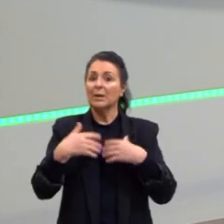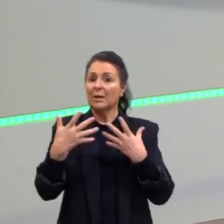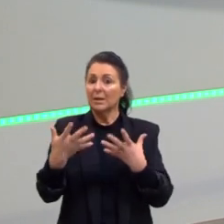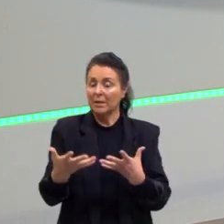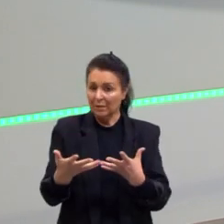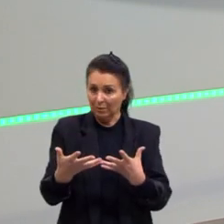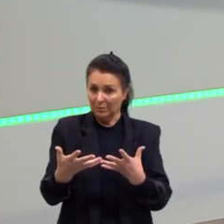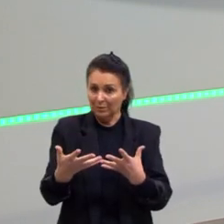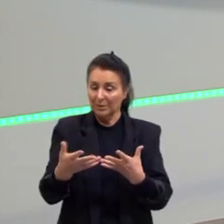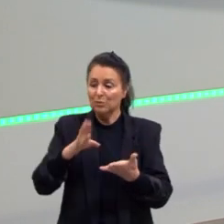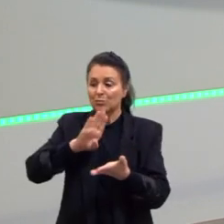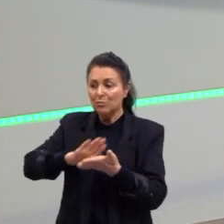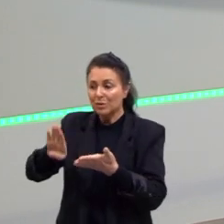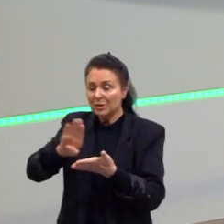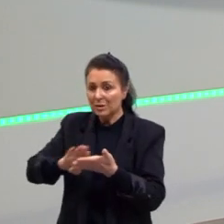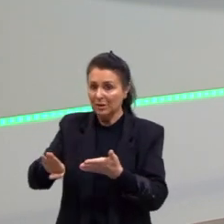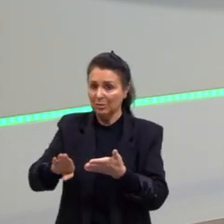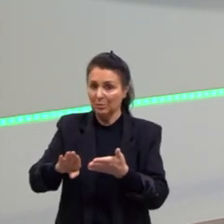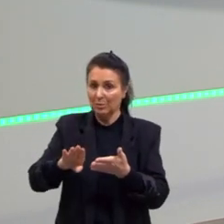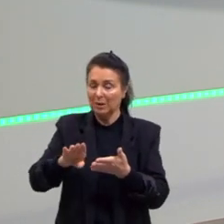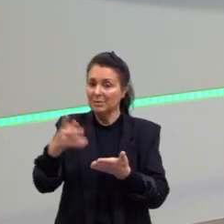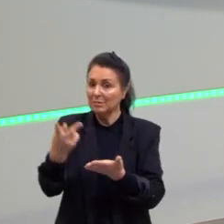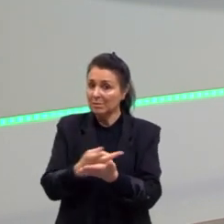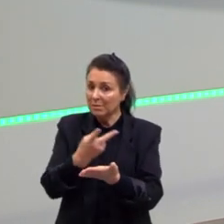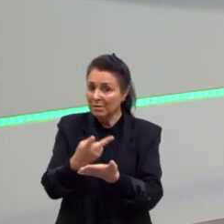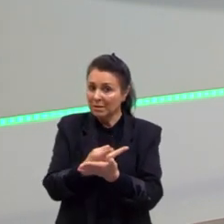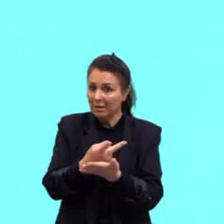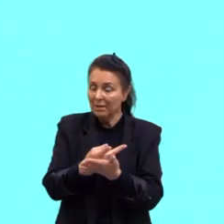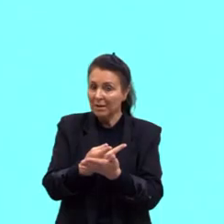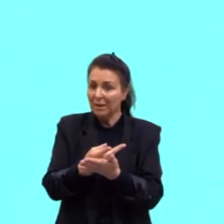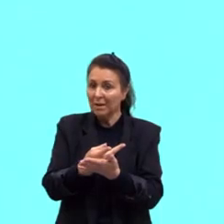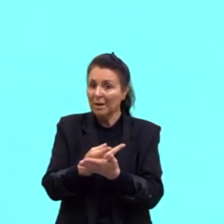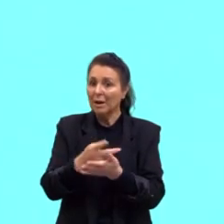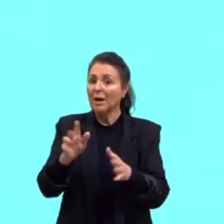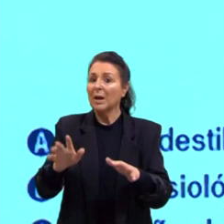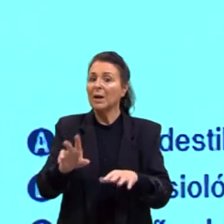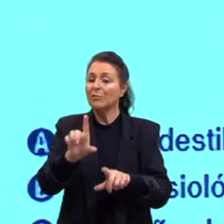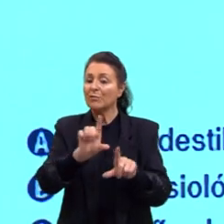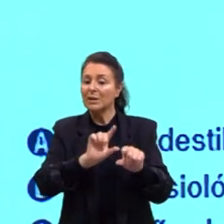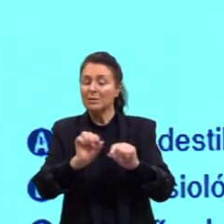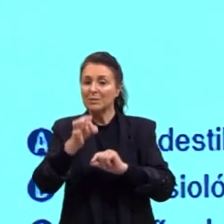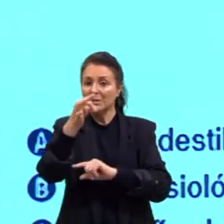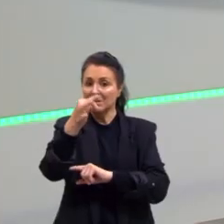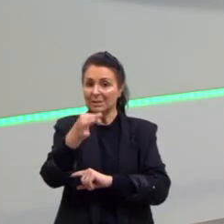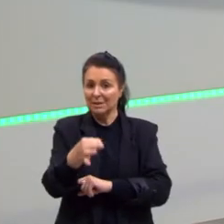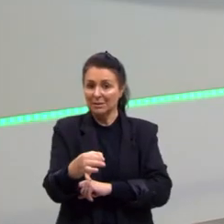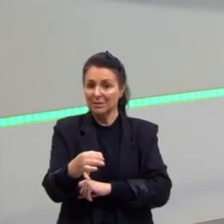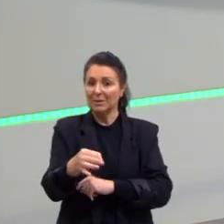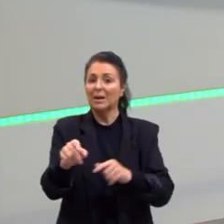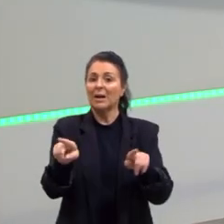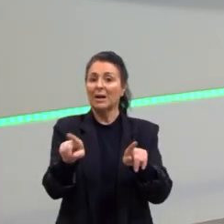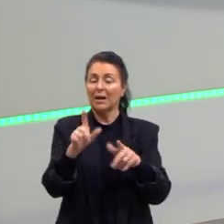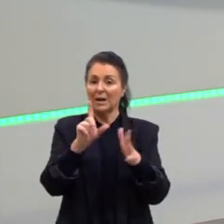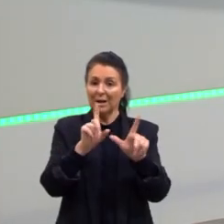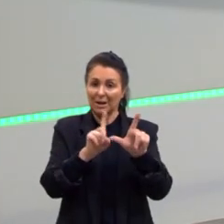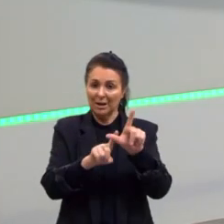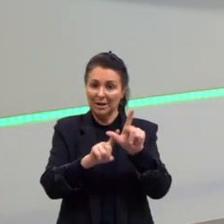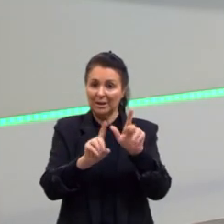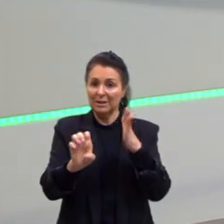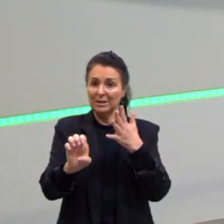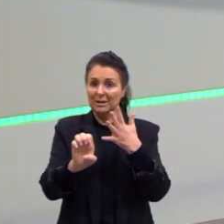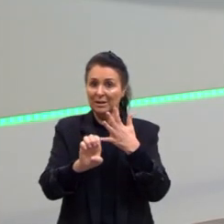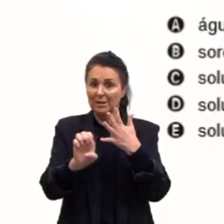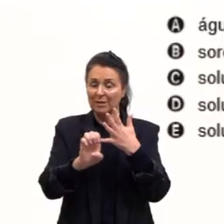por descarte e descartando as demais e vendo que a melhor alternativa é a e introduzir uma